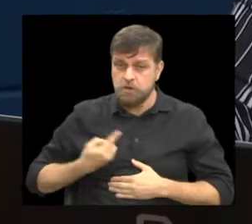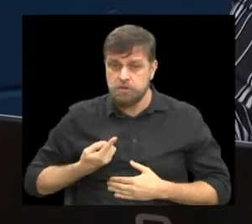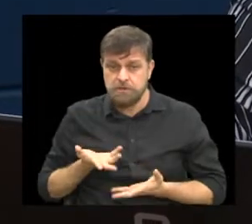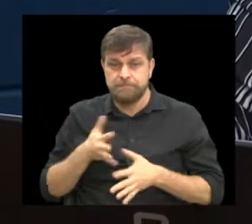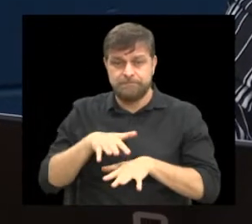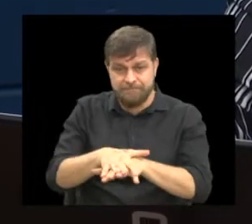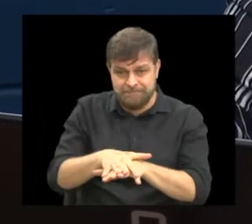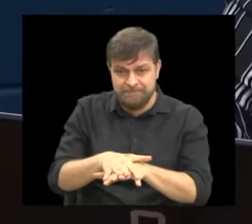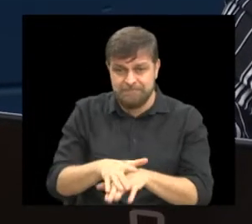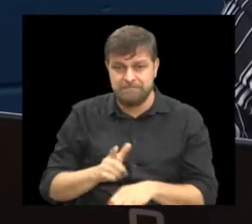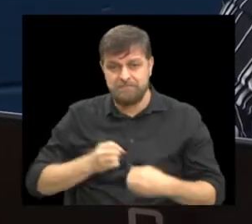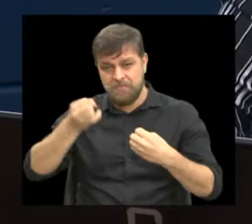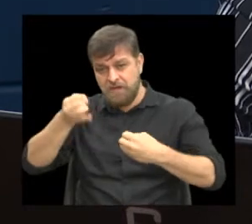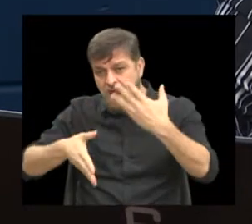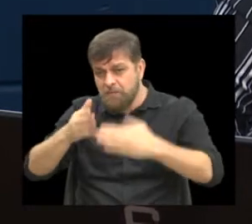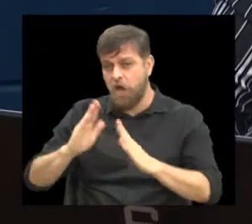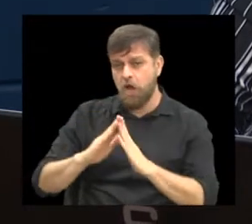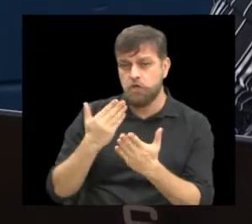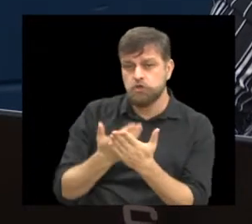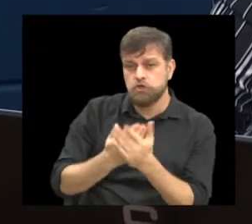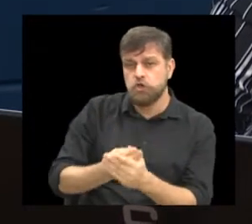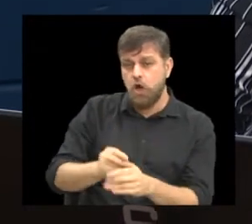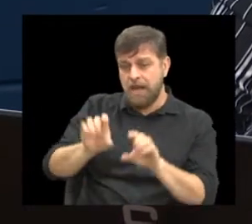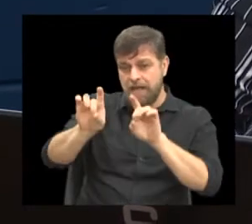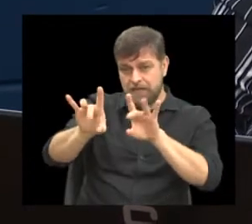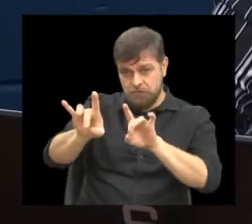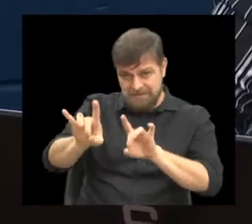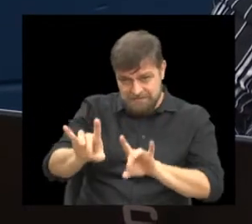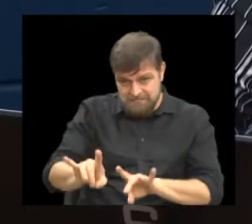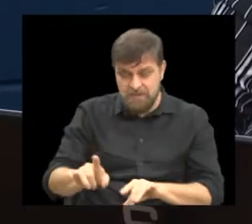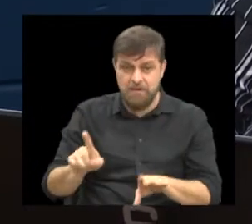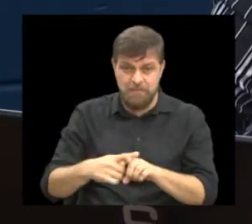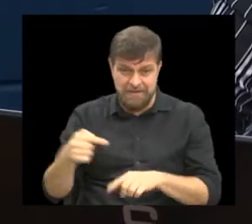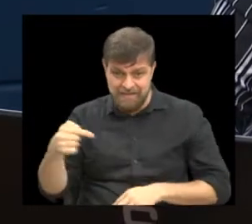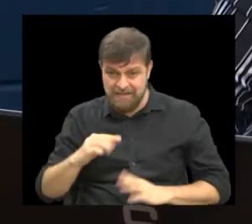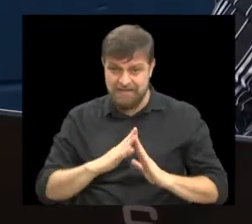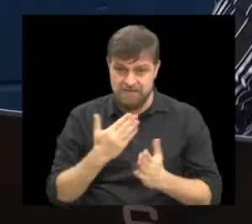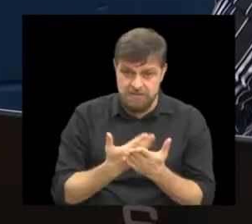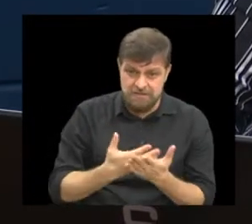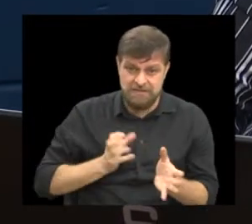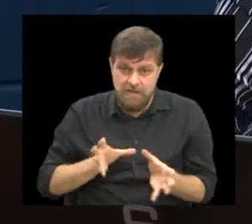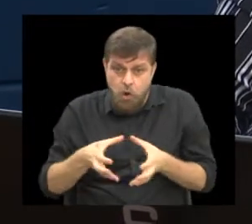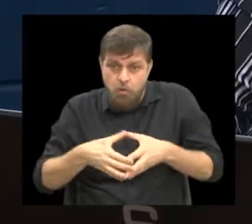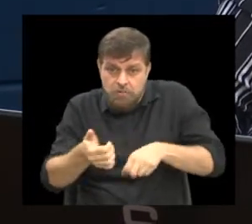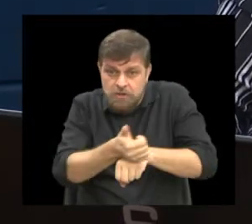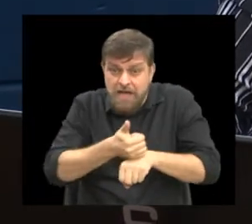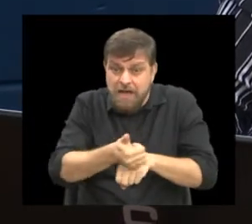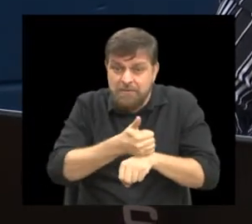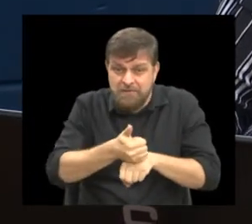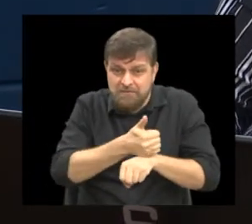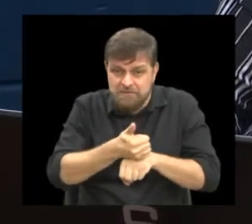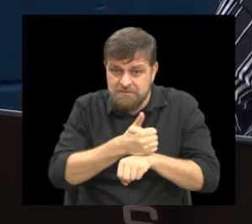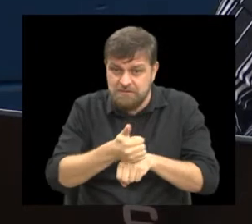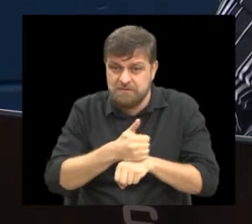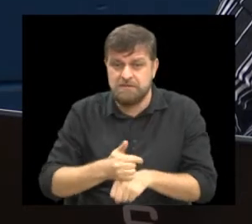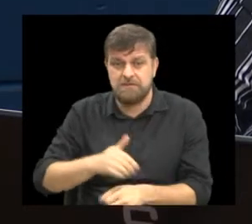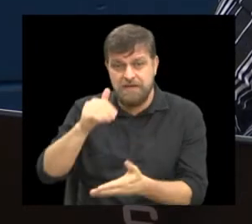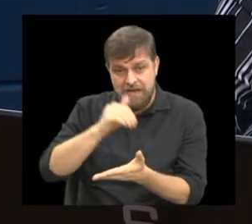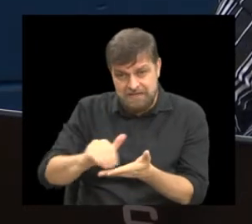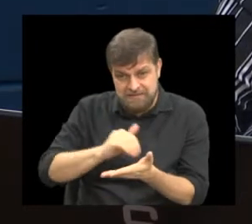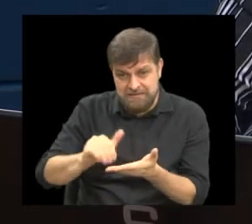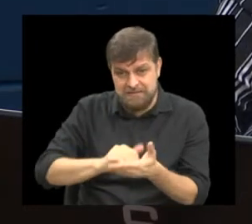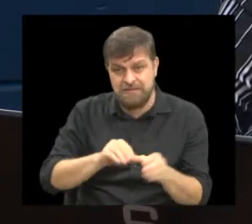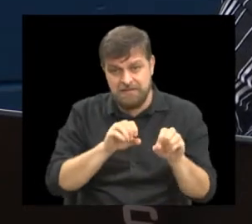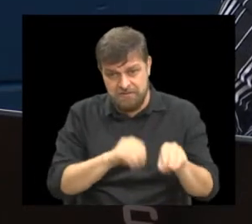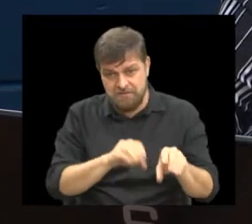inclusão e fala-se de uma escola especializada, né? Porque dentro dessa escola tem uma equipe multidisciplinar que a própria Secretaria de